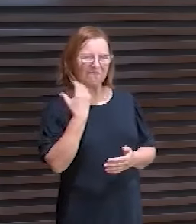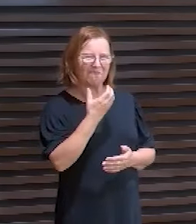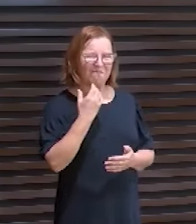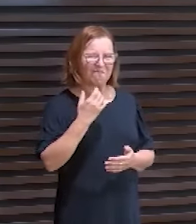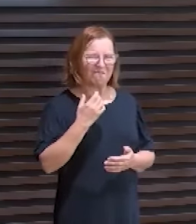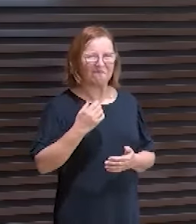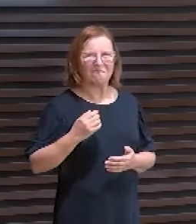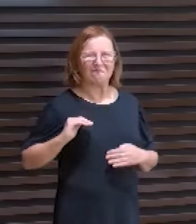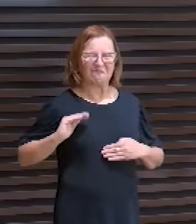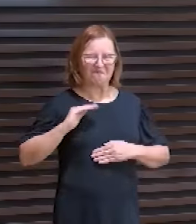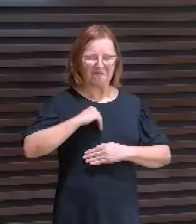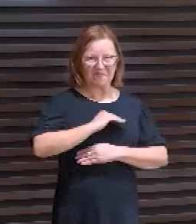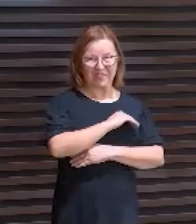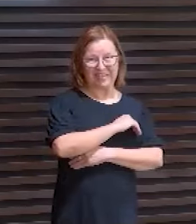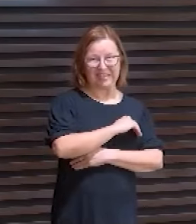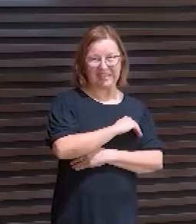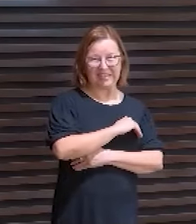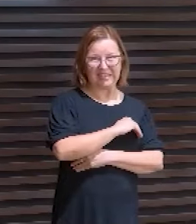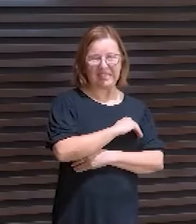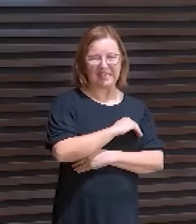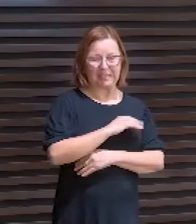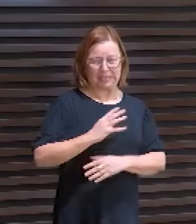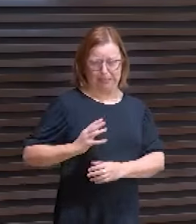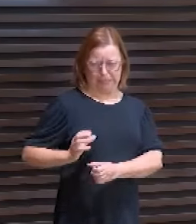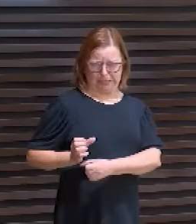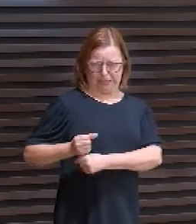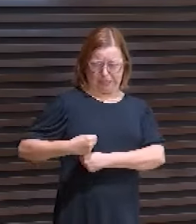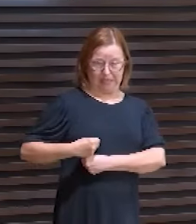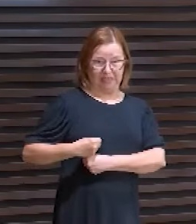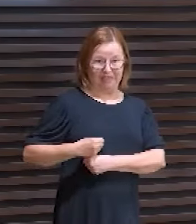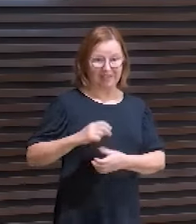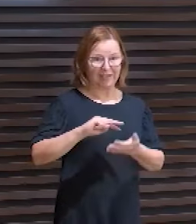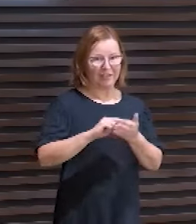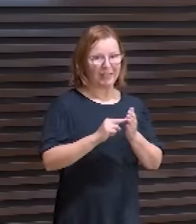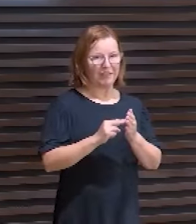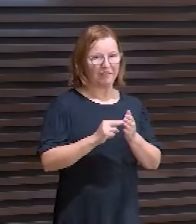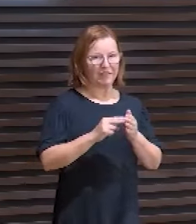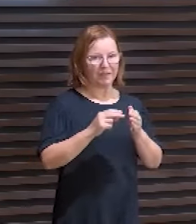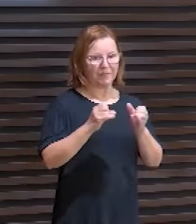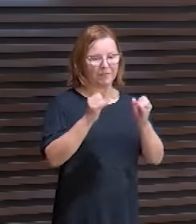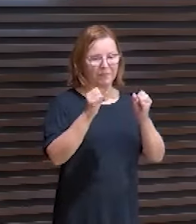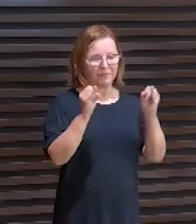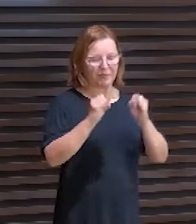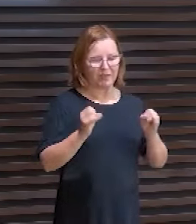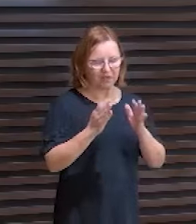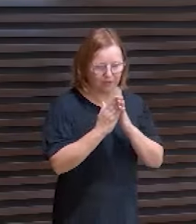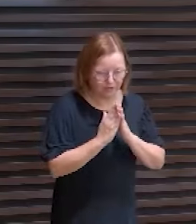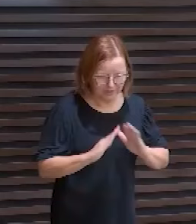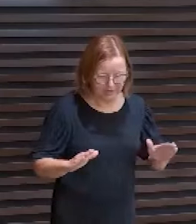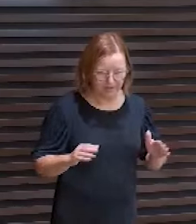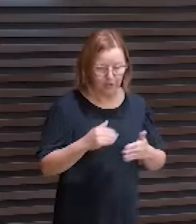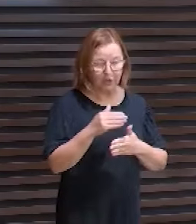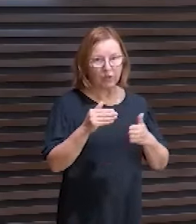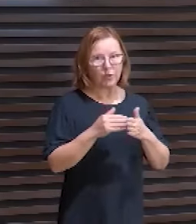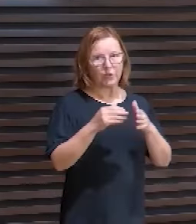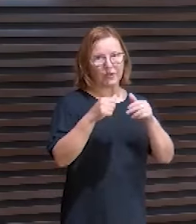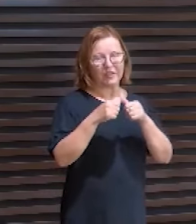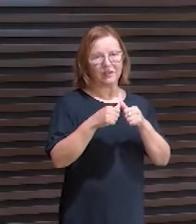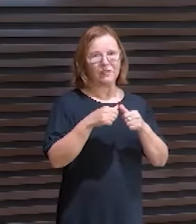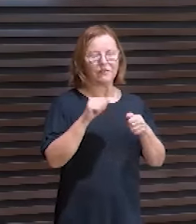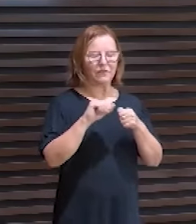avareza que é idolatria todos esses itens aqui fazem não só esses mas todos esses fazem